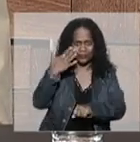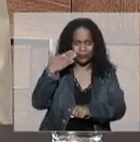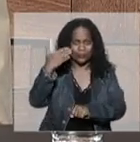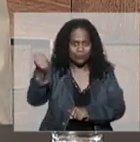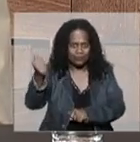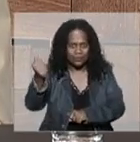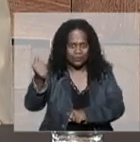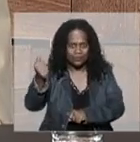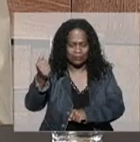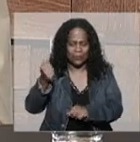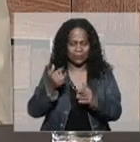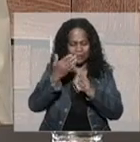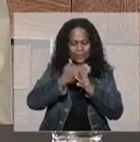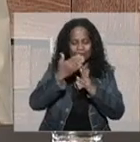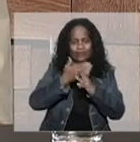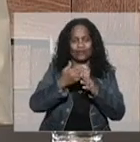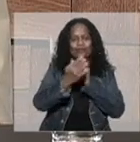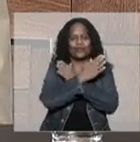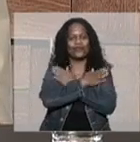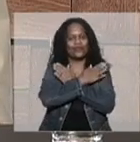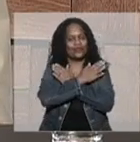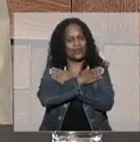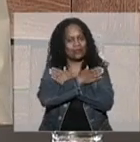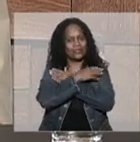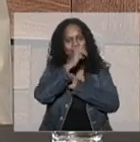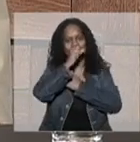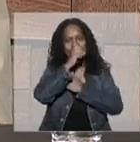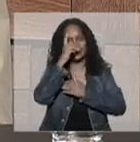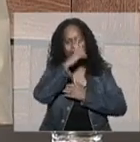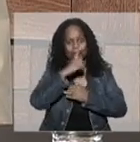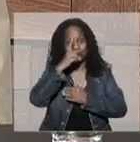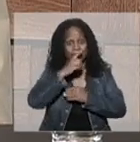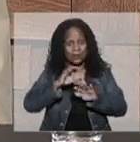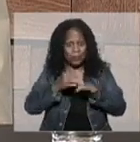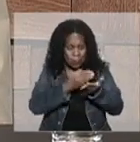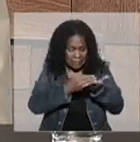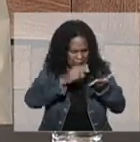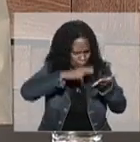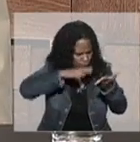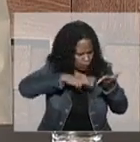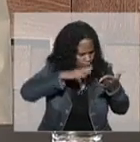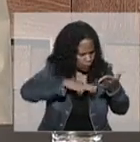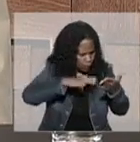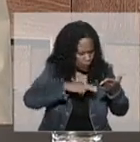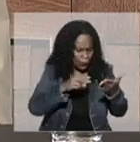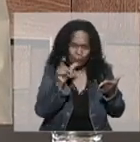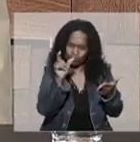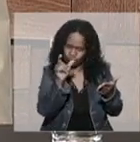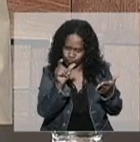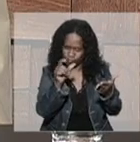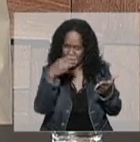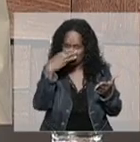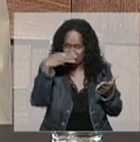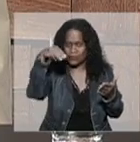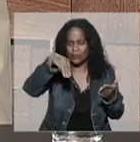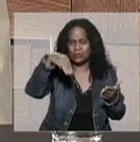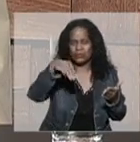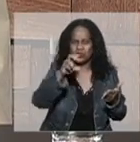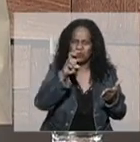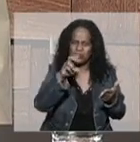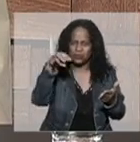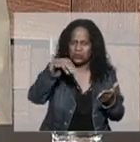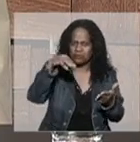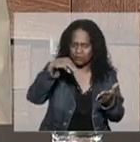para fazer as folgas de fim de semana. Aí eu comecei a ler os noticiários. Primeiro os curtinhos, de 3 minutos,